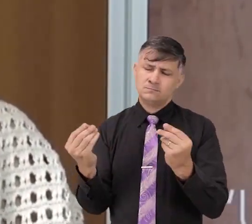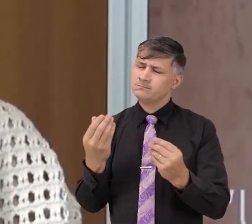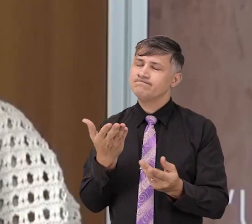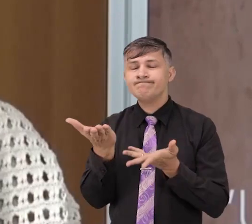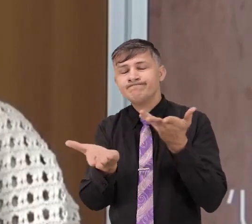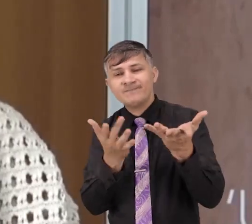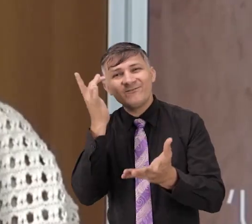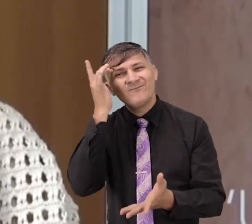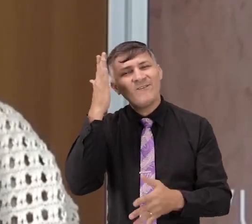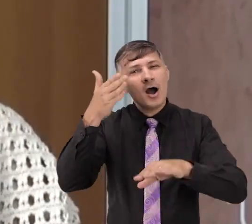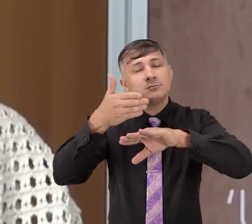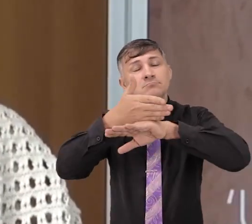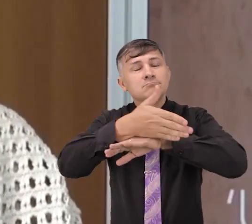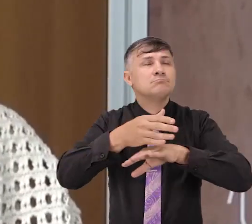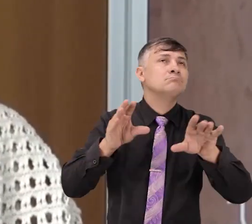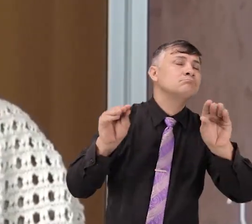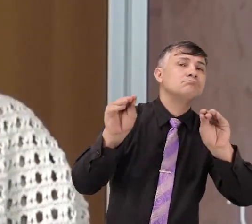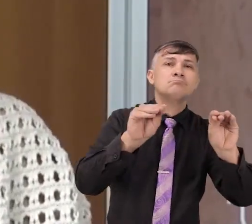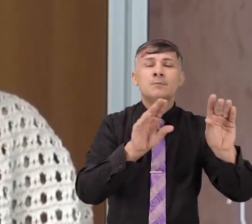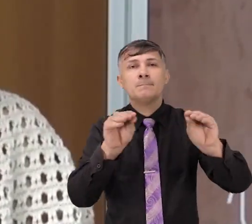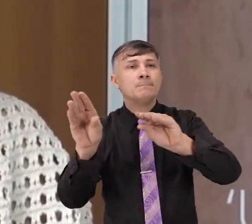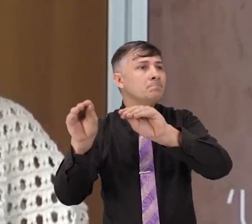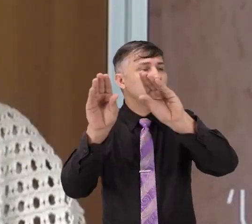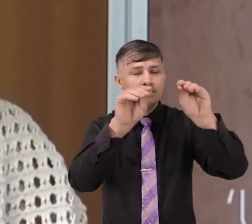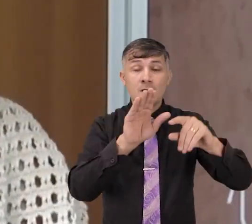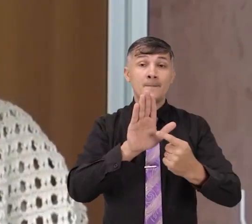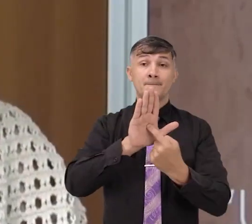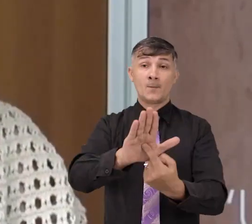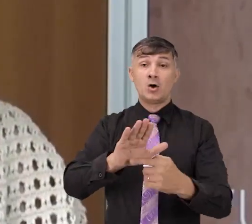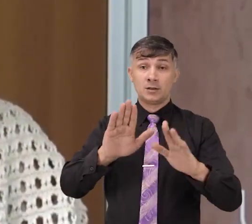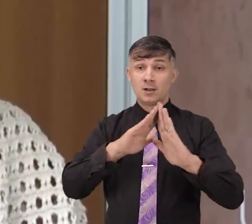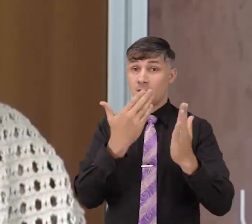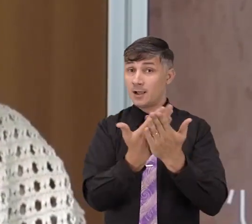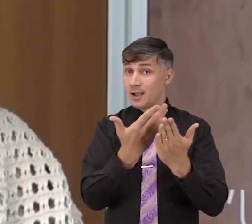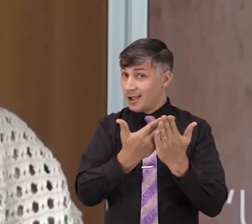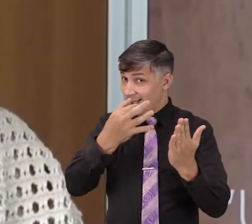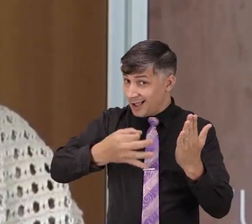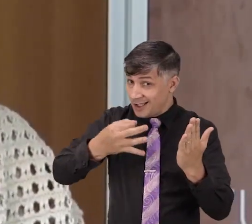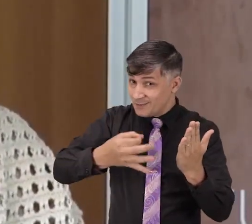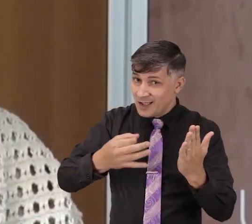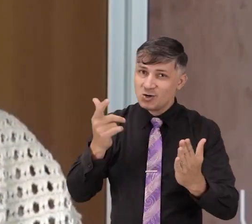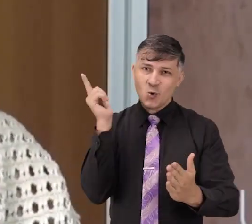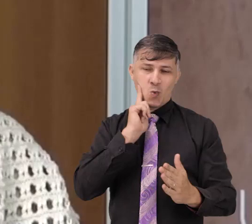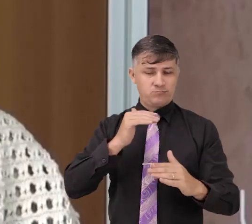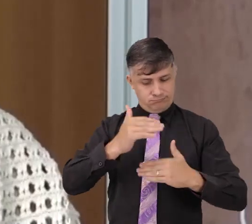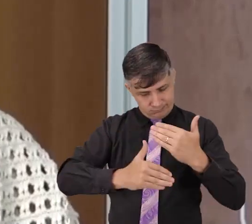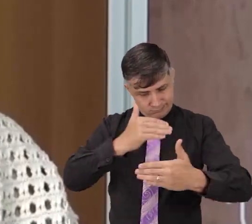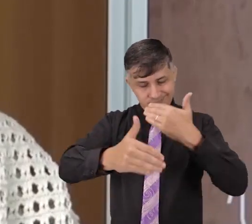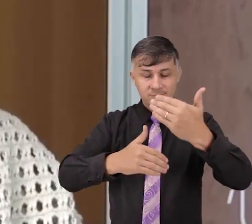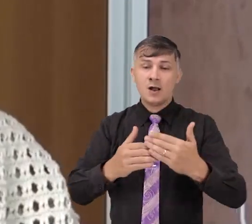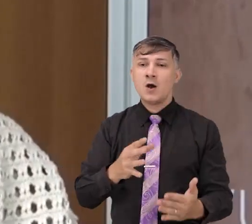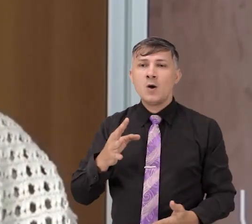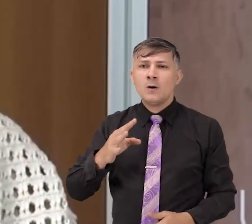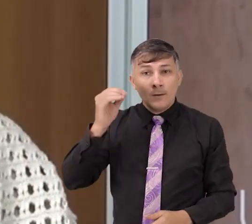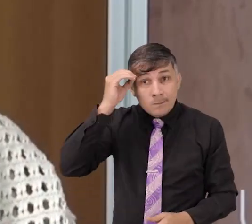atualmente muito amigável e que demonstra como a Emerge está caminhando para a